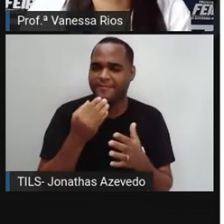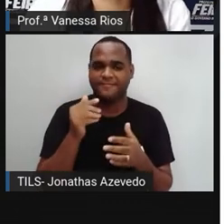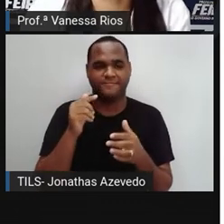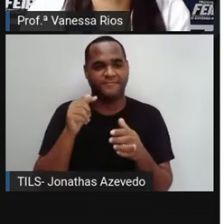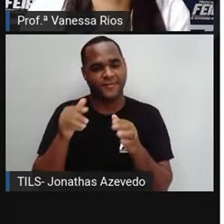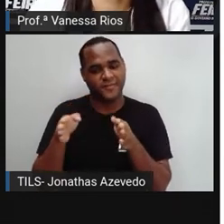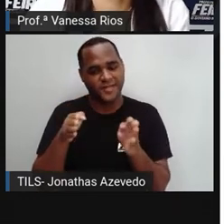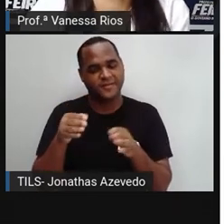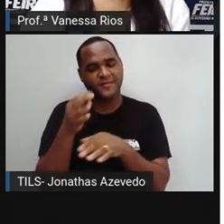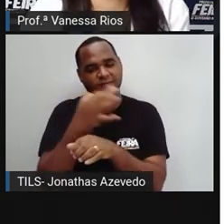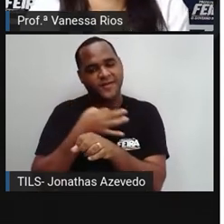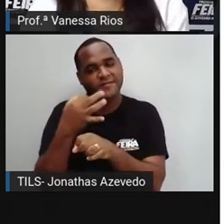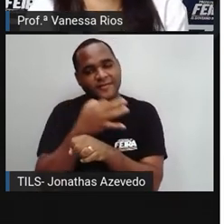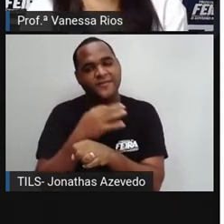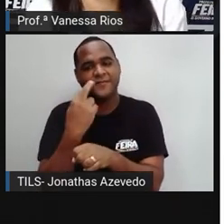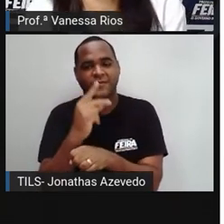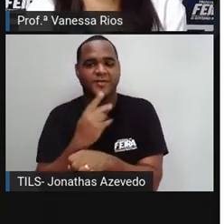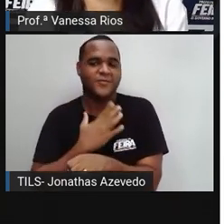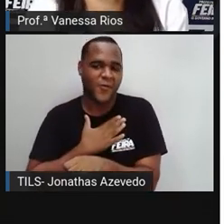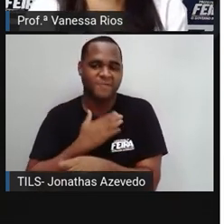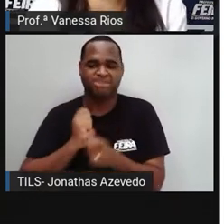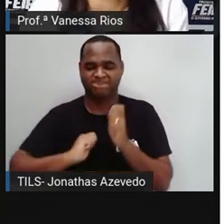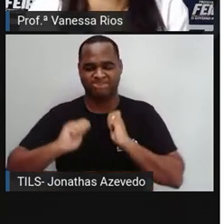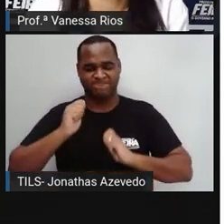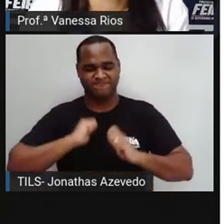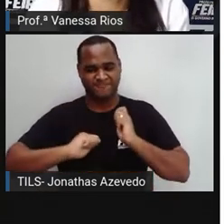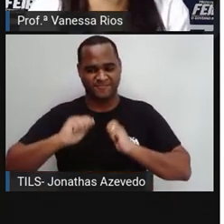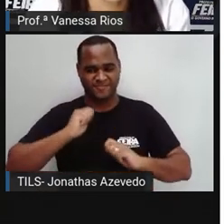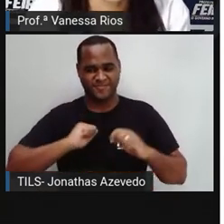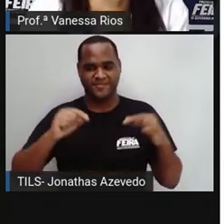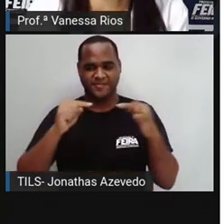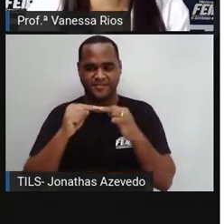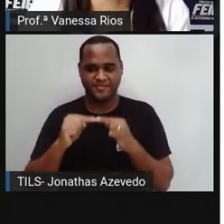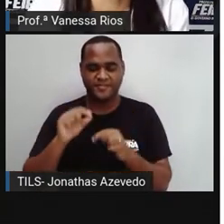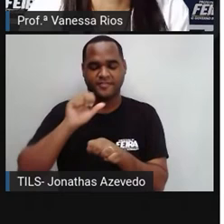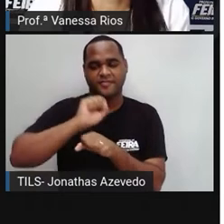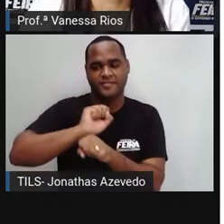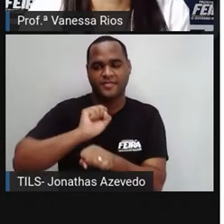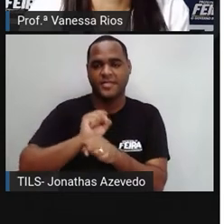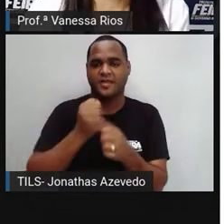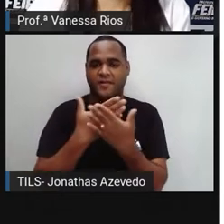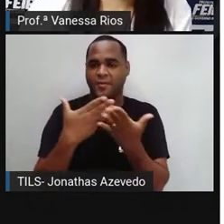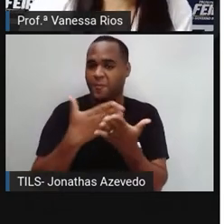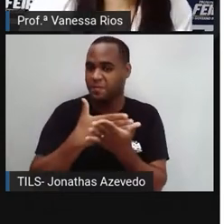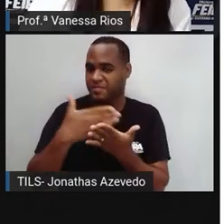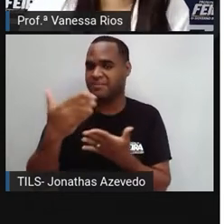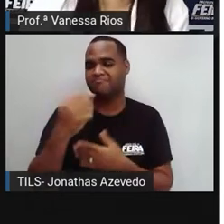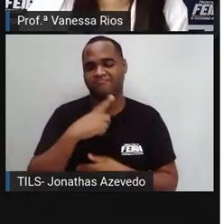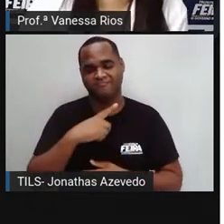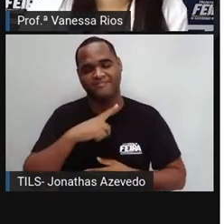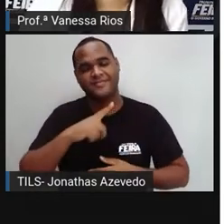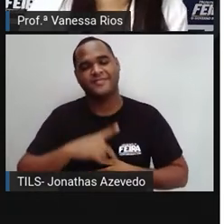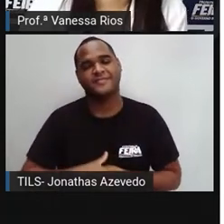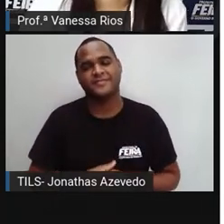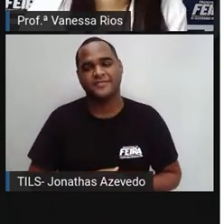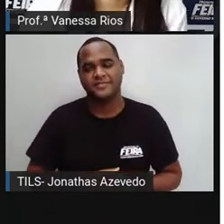período de férias que você está aí tão ansioso, né, esperando para que comece.